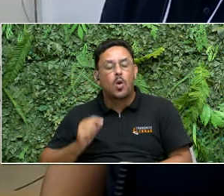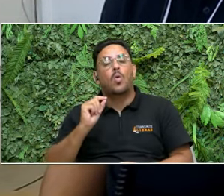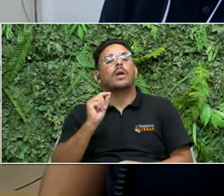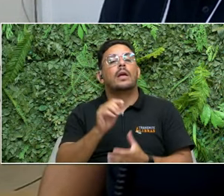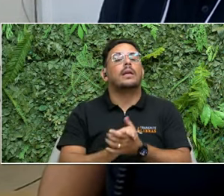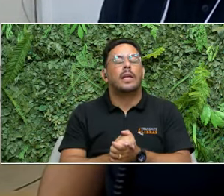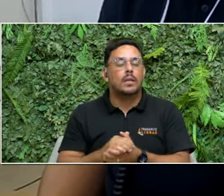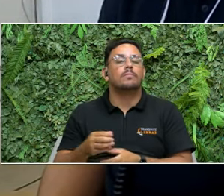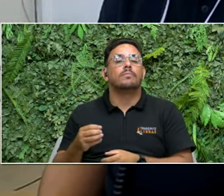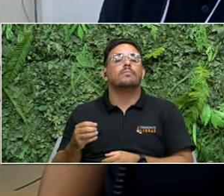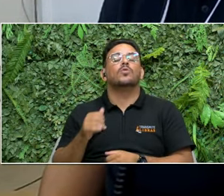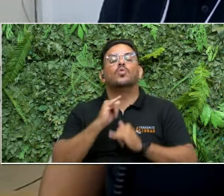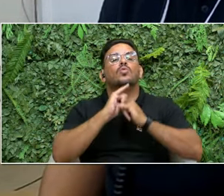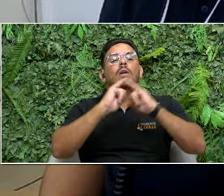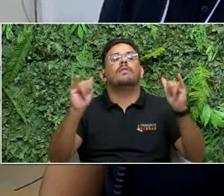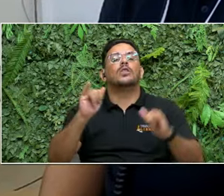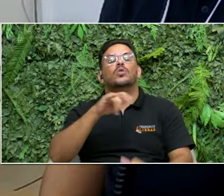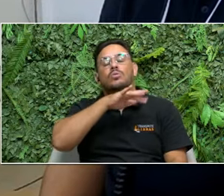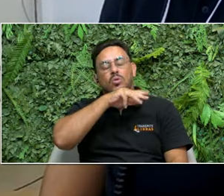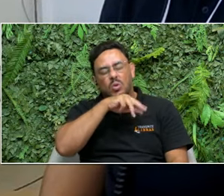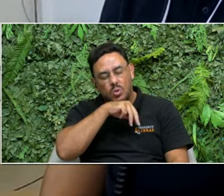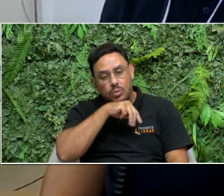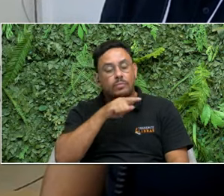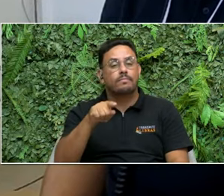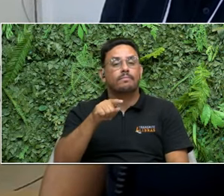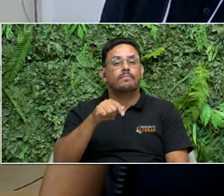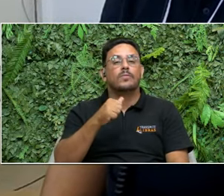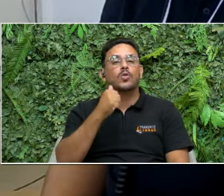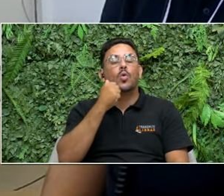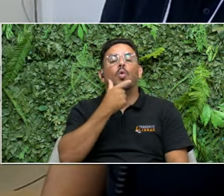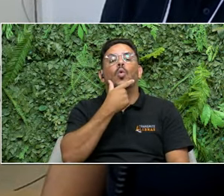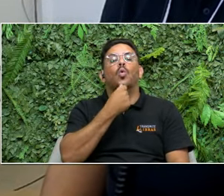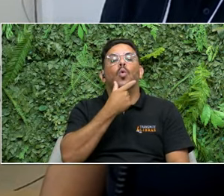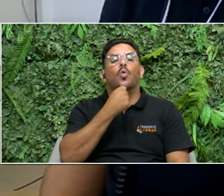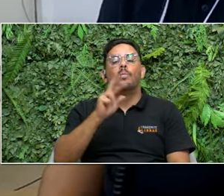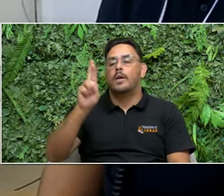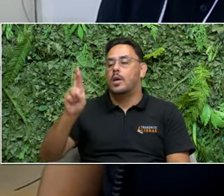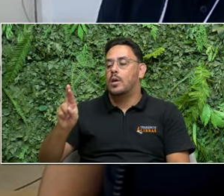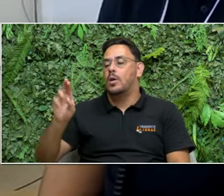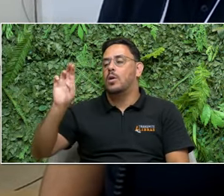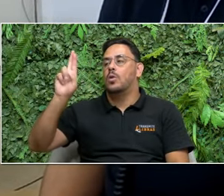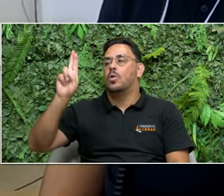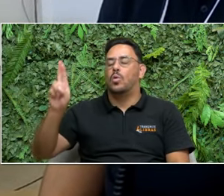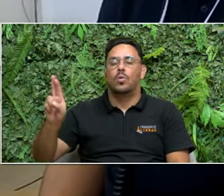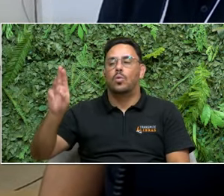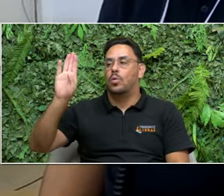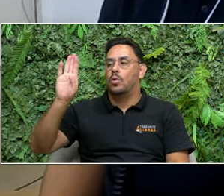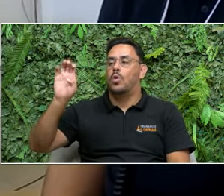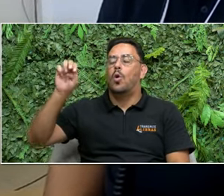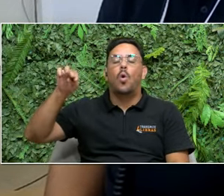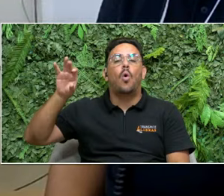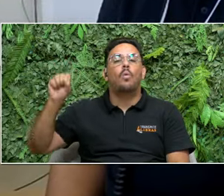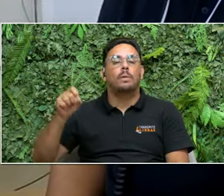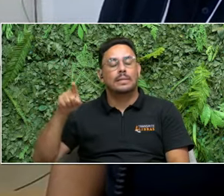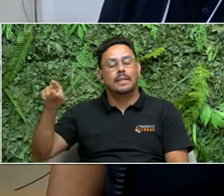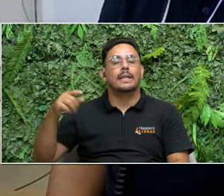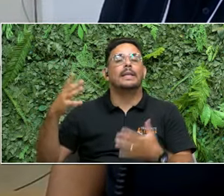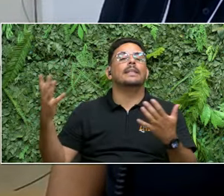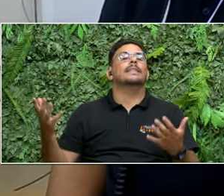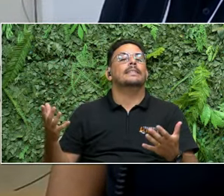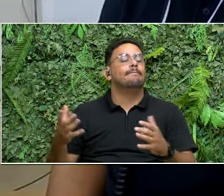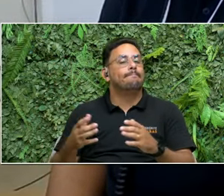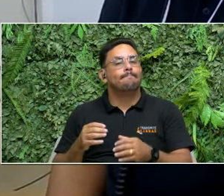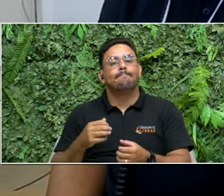né Isso aí é uma notícia ruim que o Rubens o lateral mei Campista Rubens não Deverá estar à